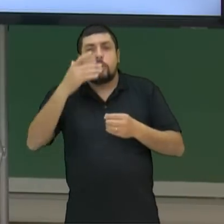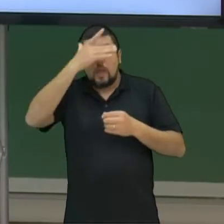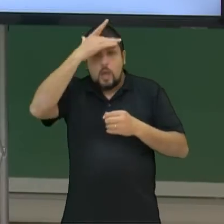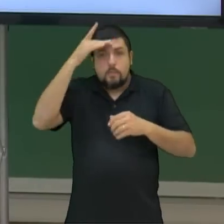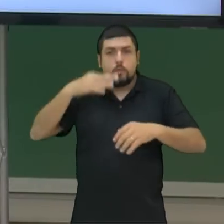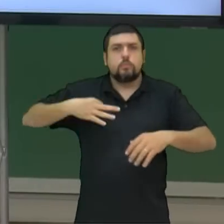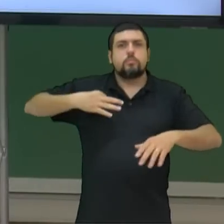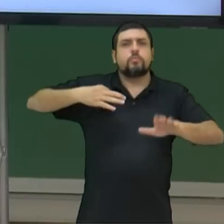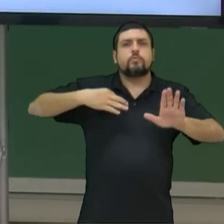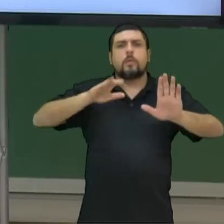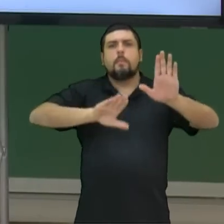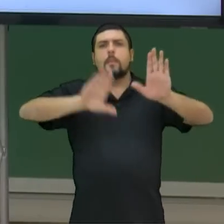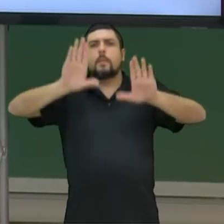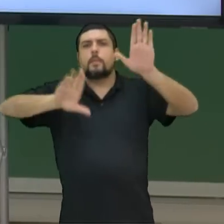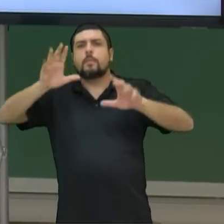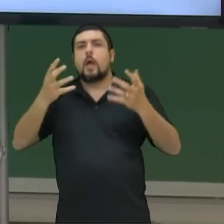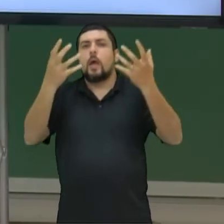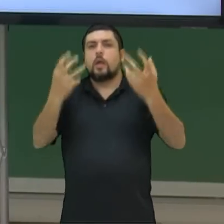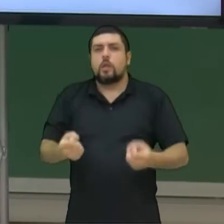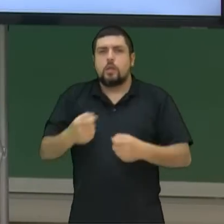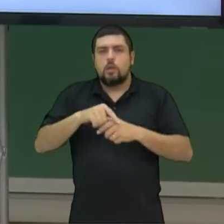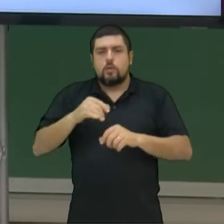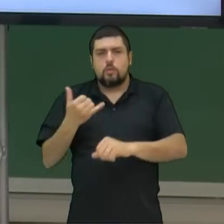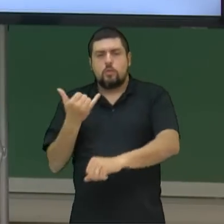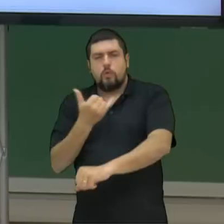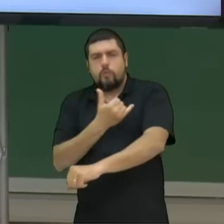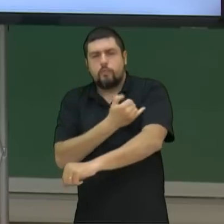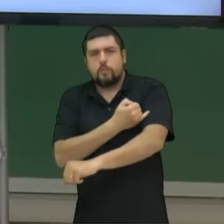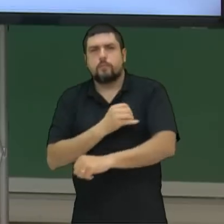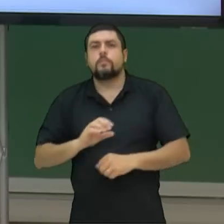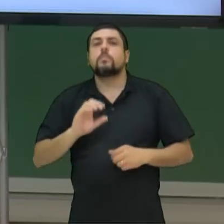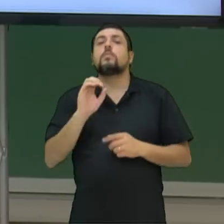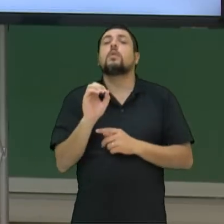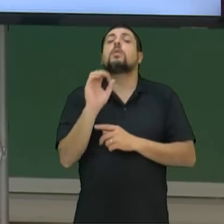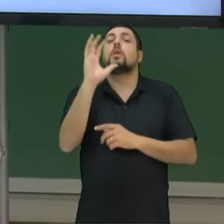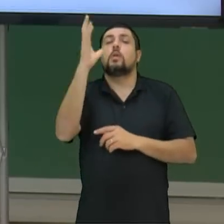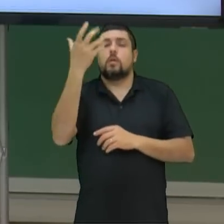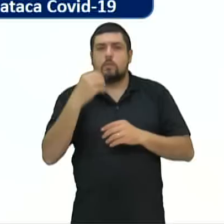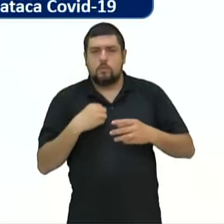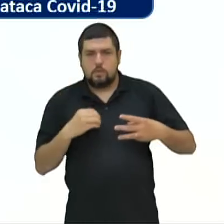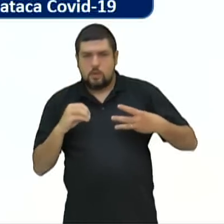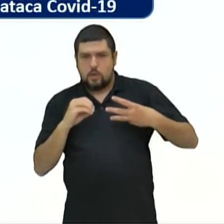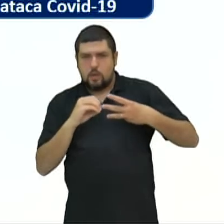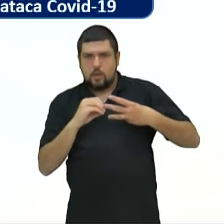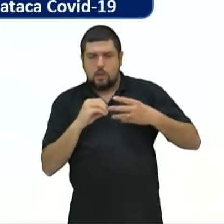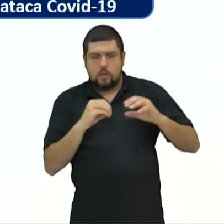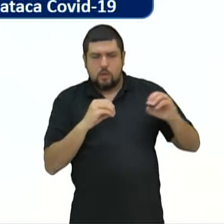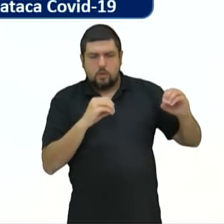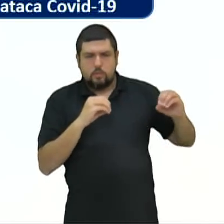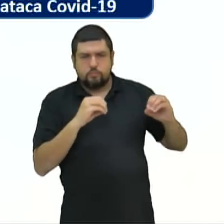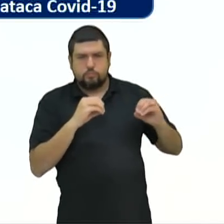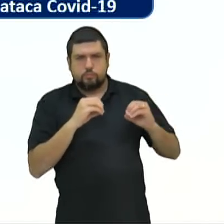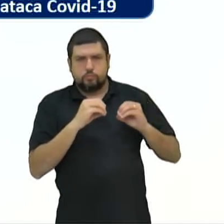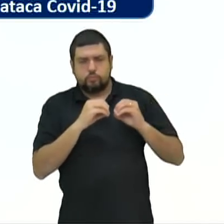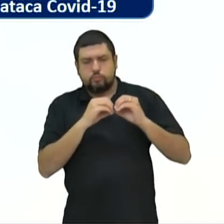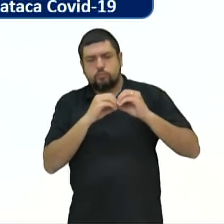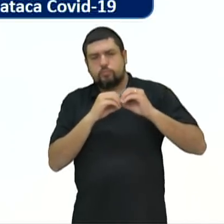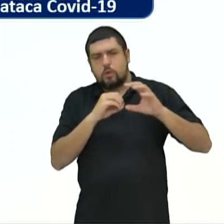se voluntariaram. O que acontece no organismo? As células que vão receber esse vírus, elas acabam